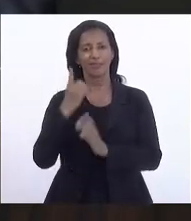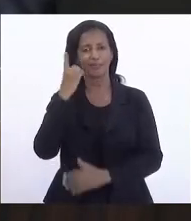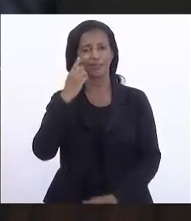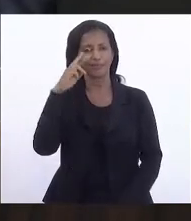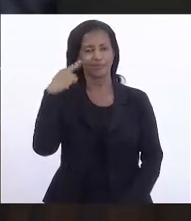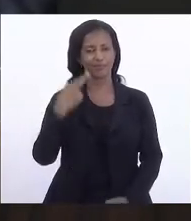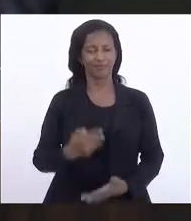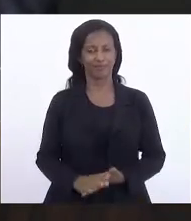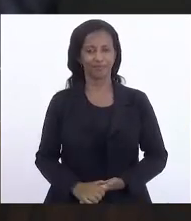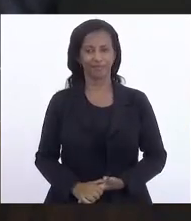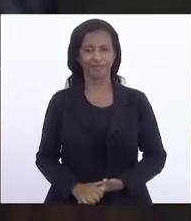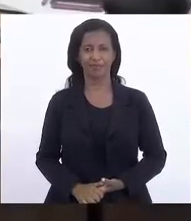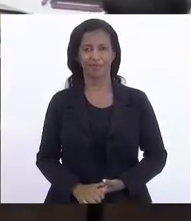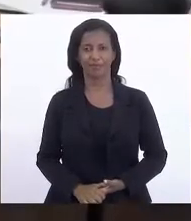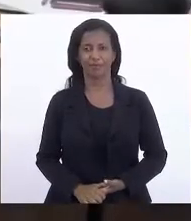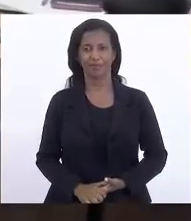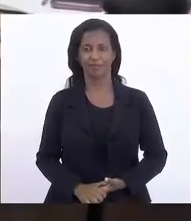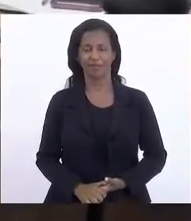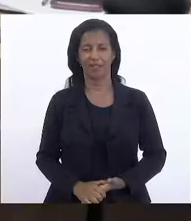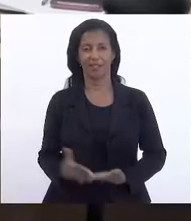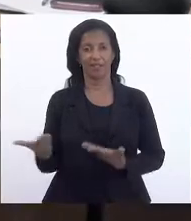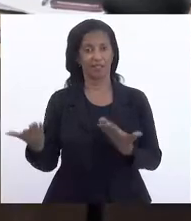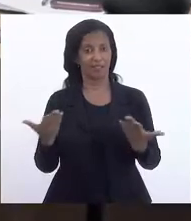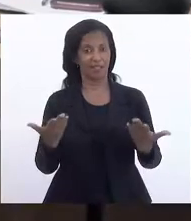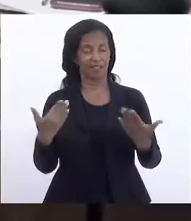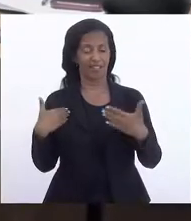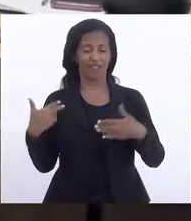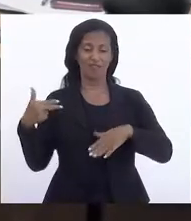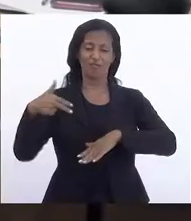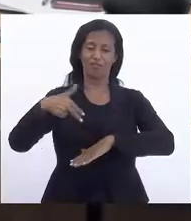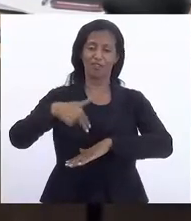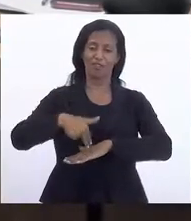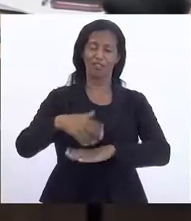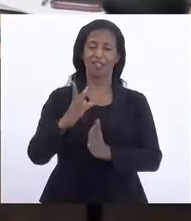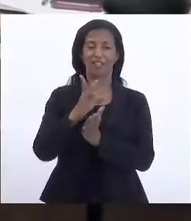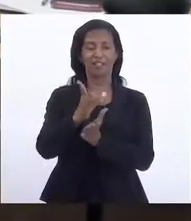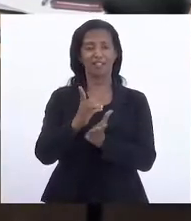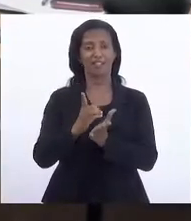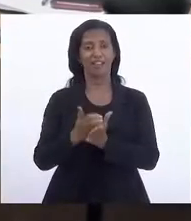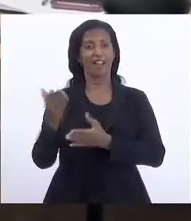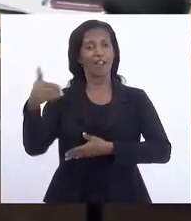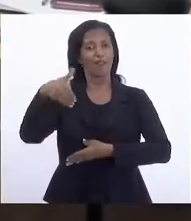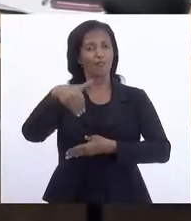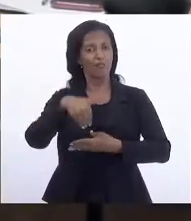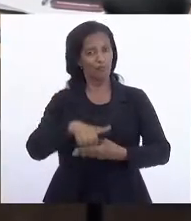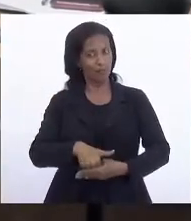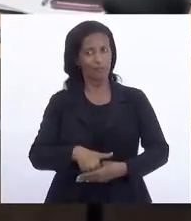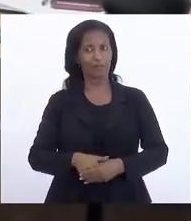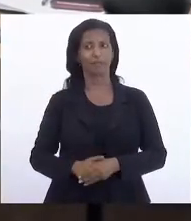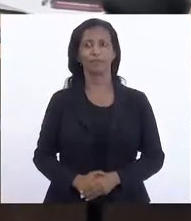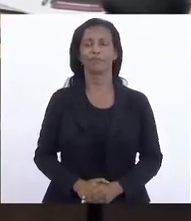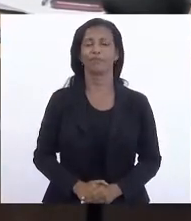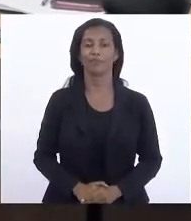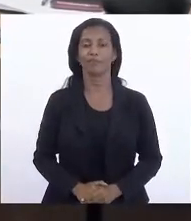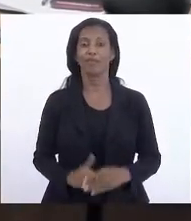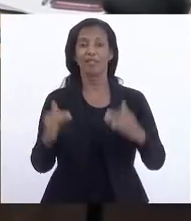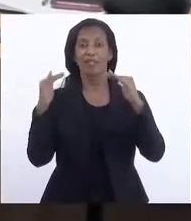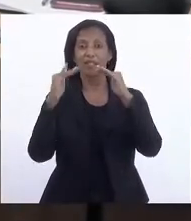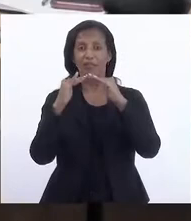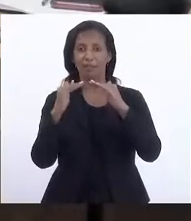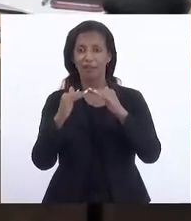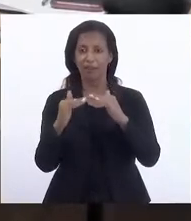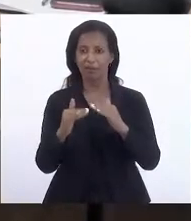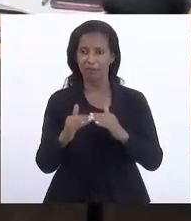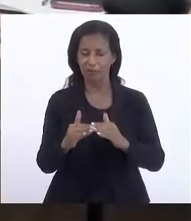Senhor presidente, na verdade, venho aqui declarar o voto em favor